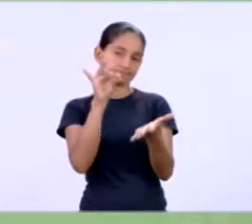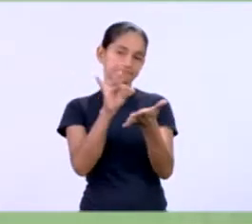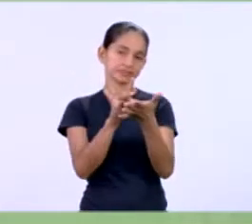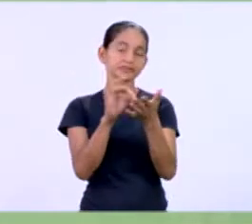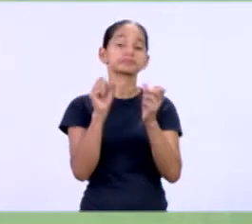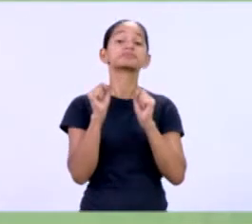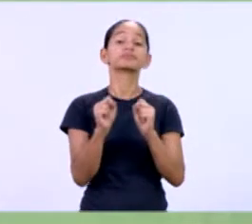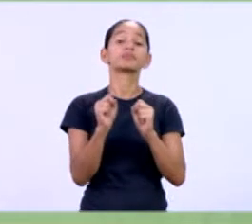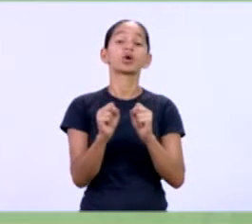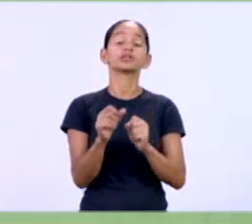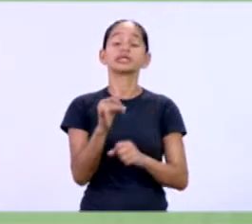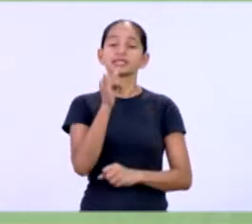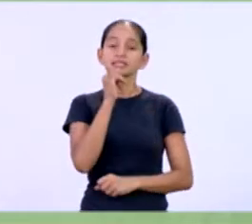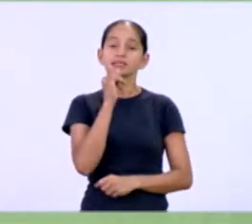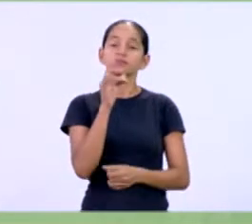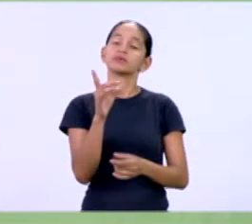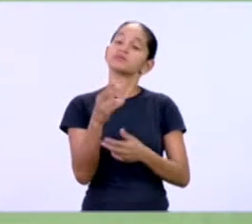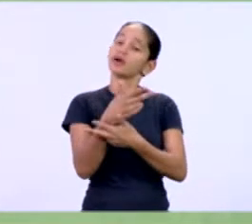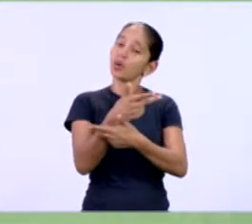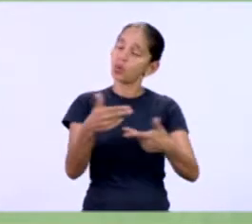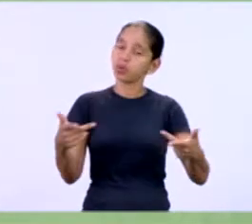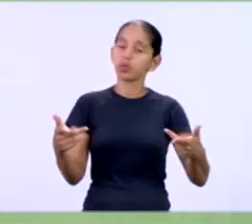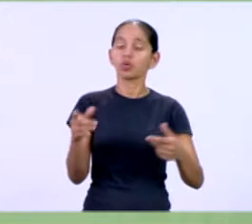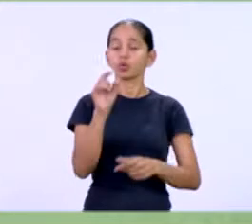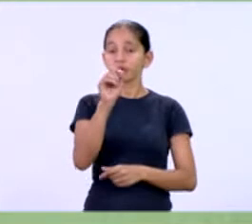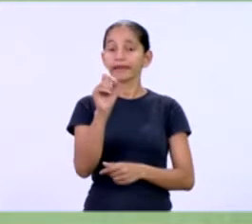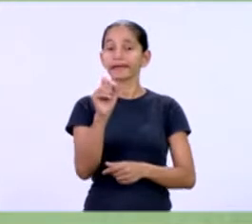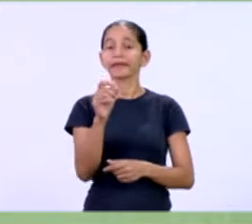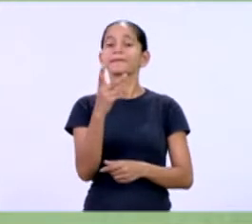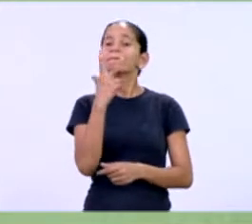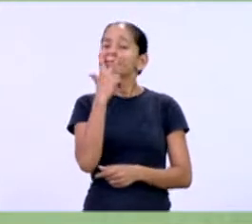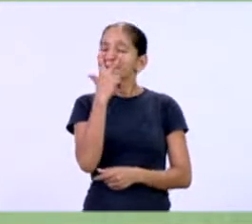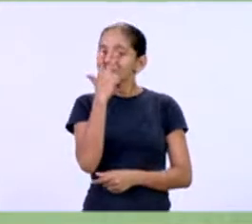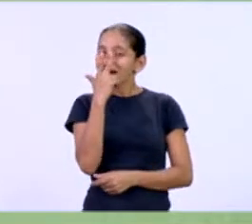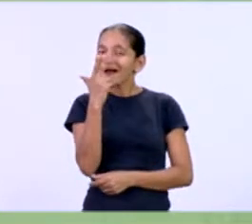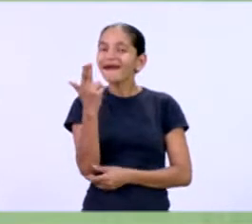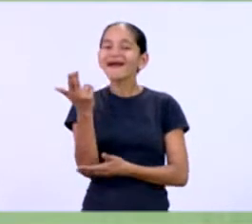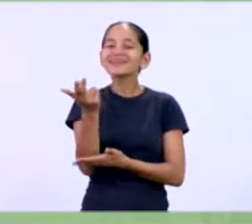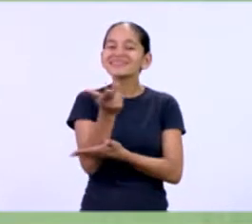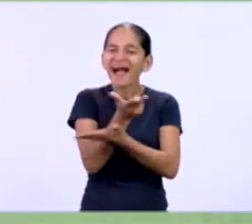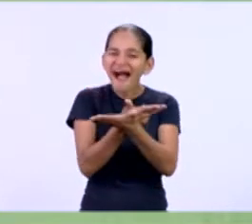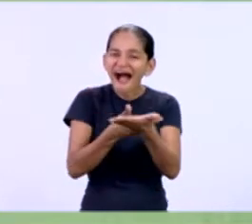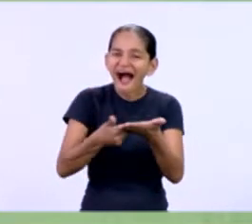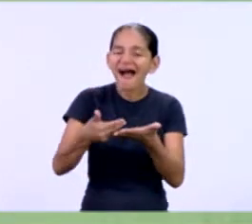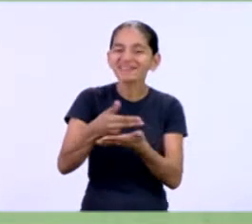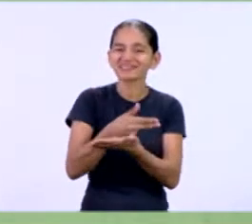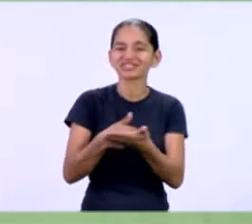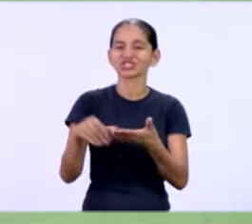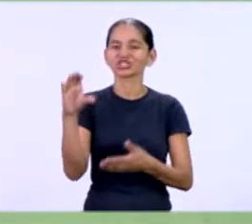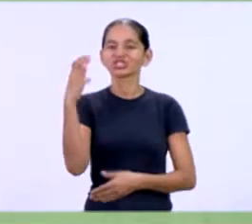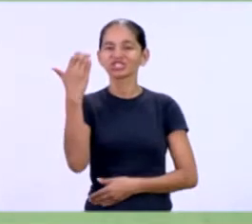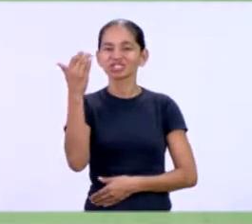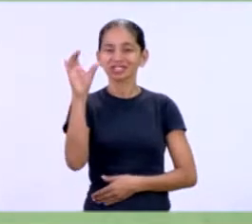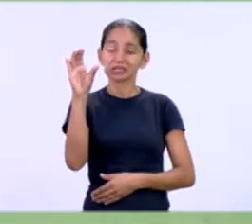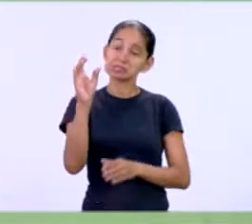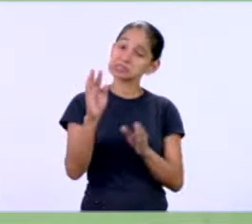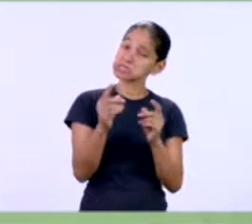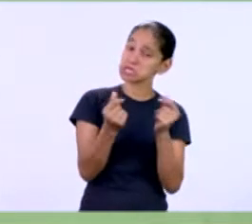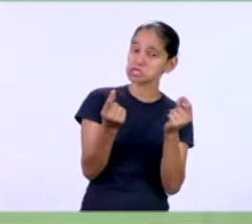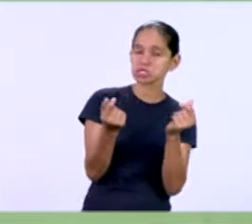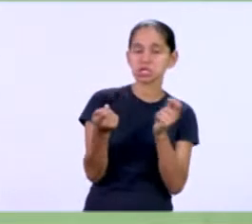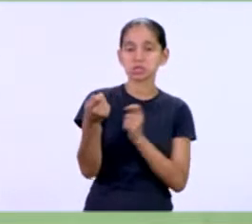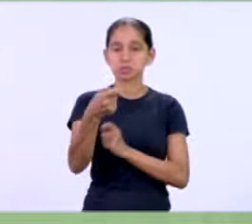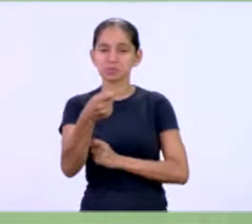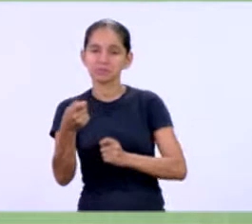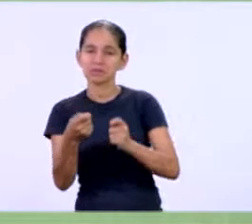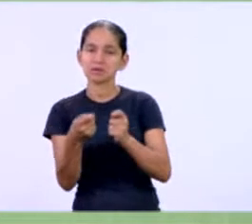ser definido como a arte e a ciência de administrar o dinheiro, ou